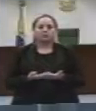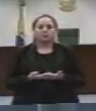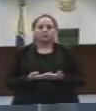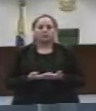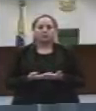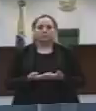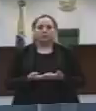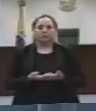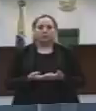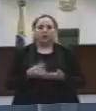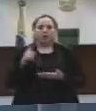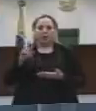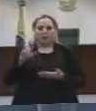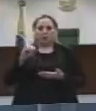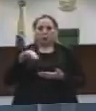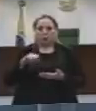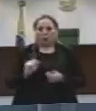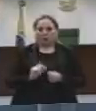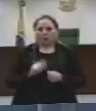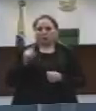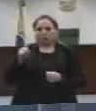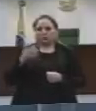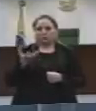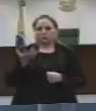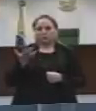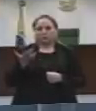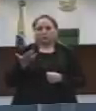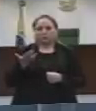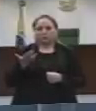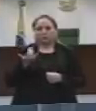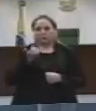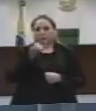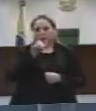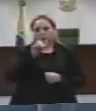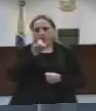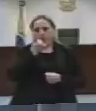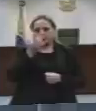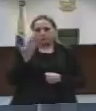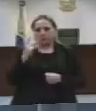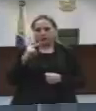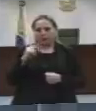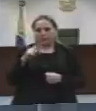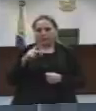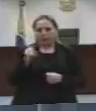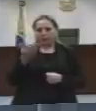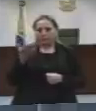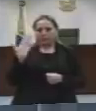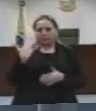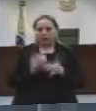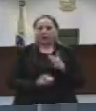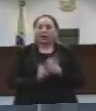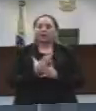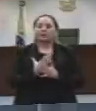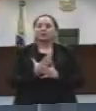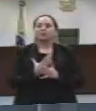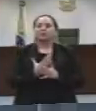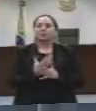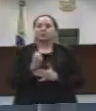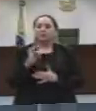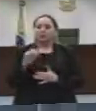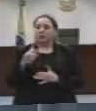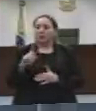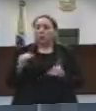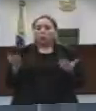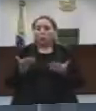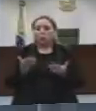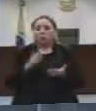Roma atingido isso do Rei latrão perdão junto com o Papa época e se cria o Estado então hoje nenhum grupo religioso no